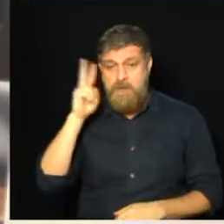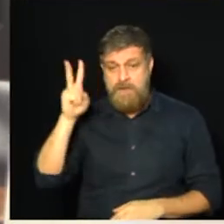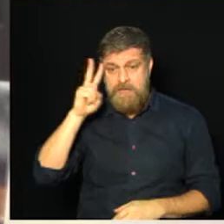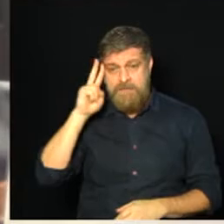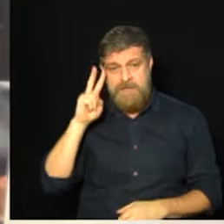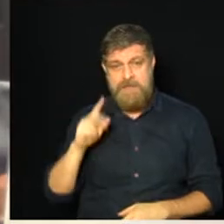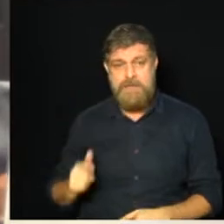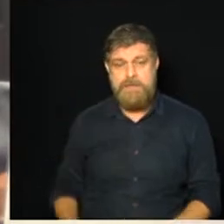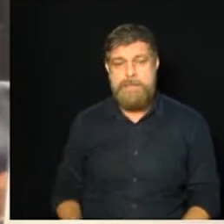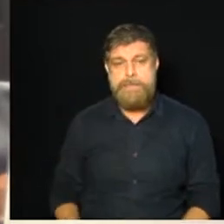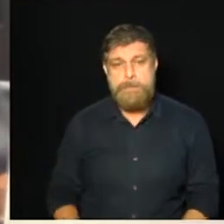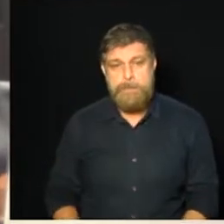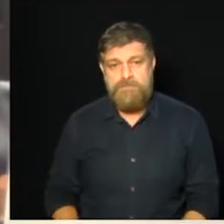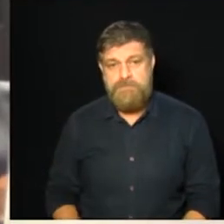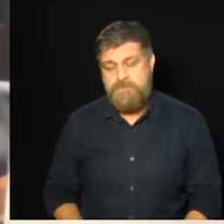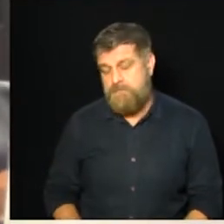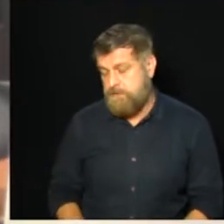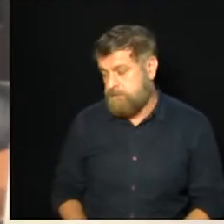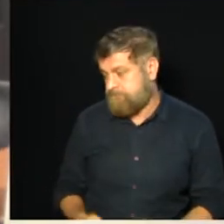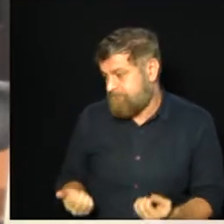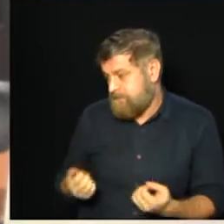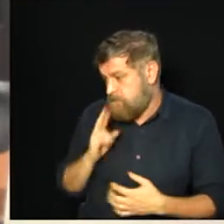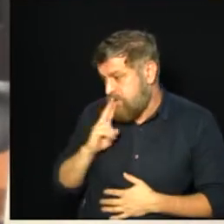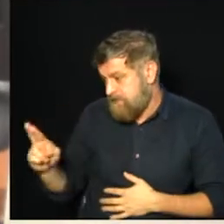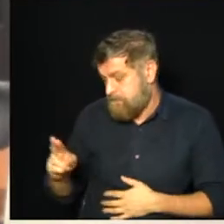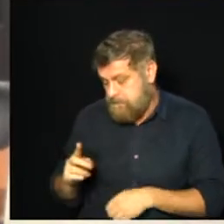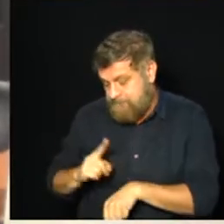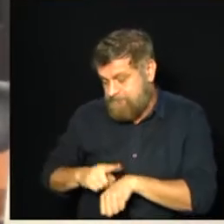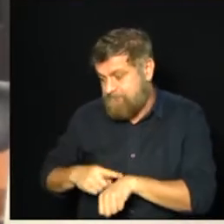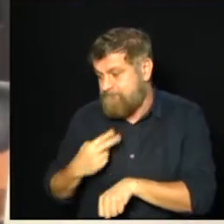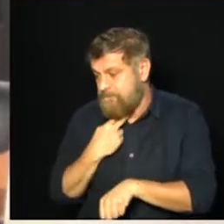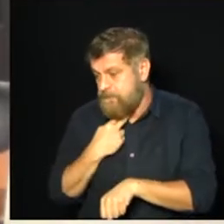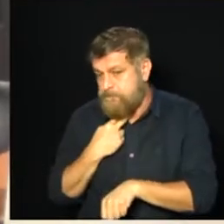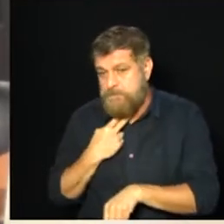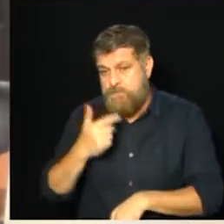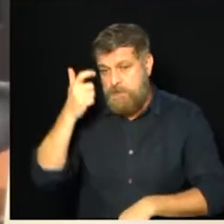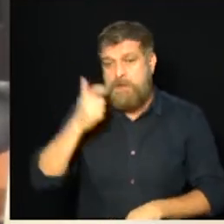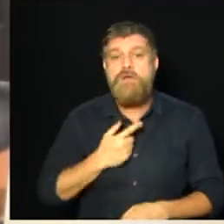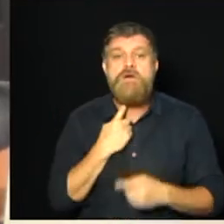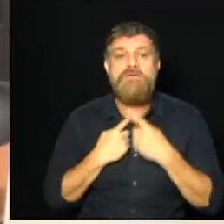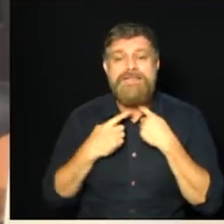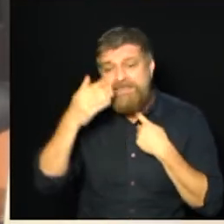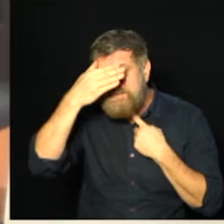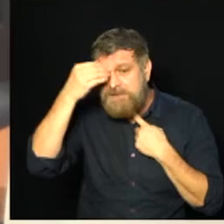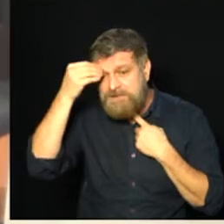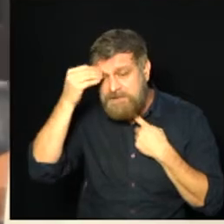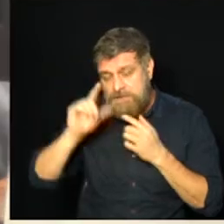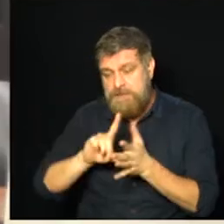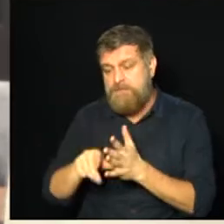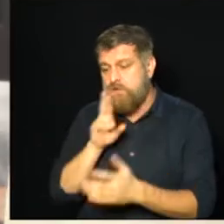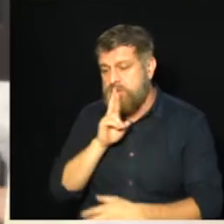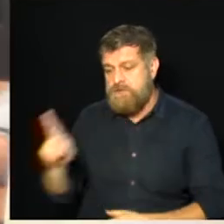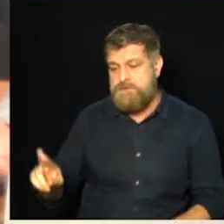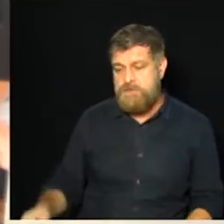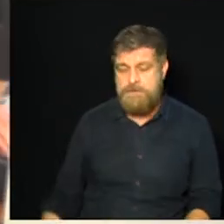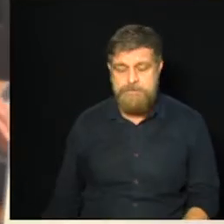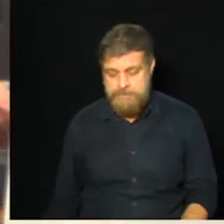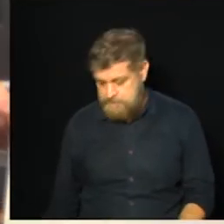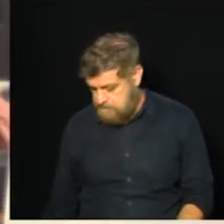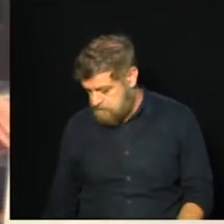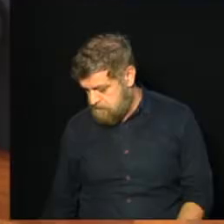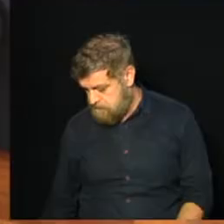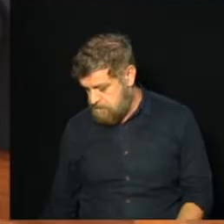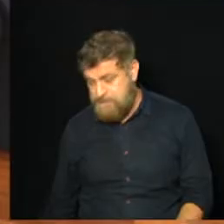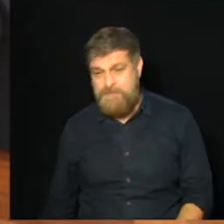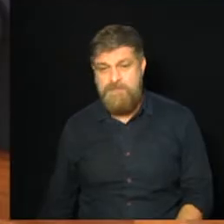eu deixe alguma questão sem resposta pelo tempo, mas eu fico à disposição se eu esqueci alguma coisa. Eu gostaria só